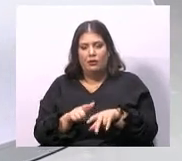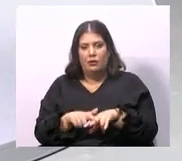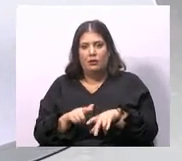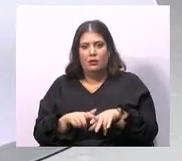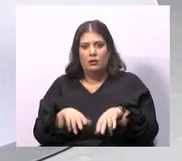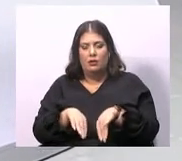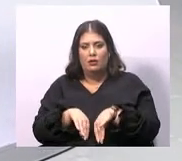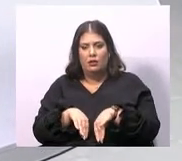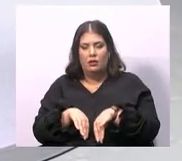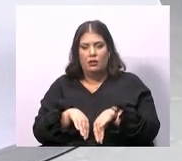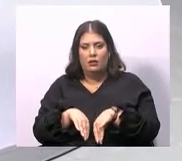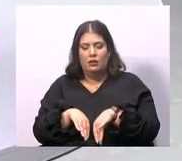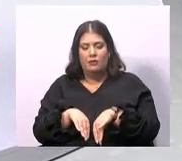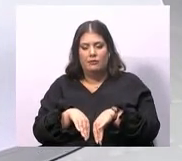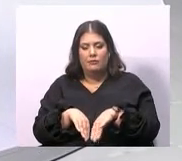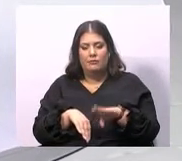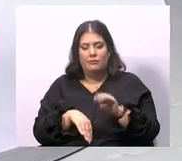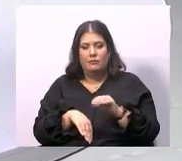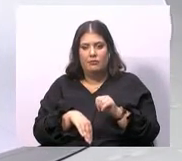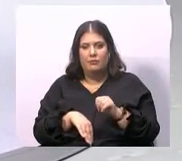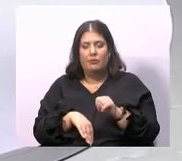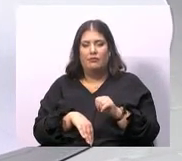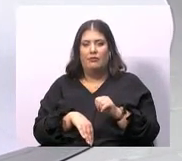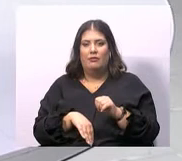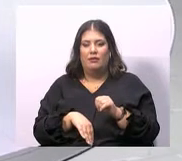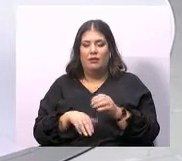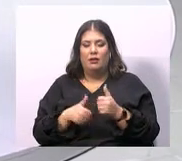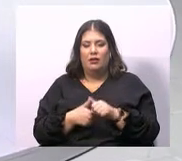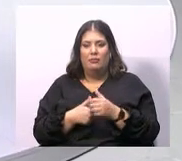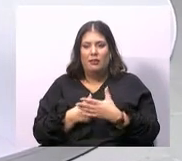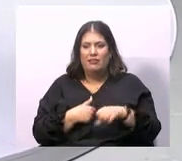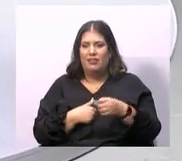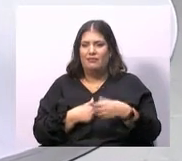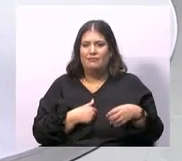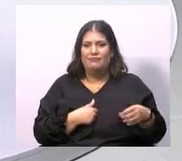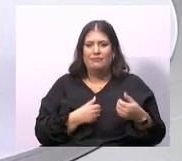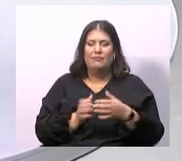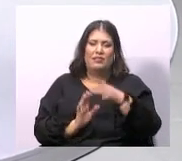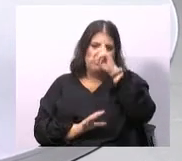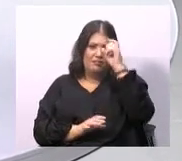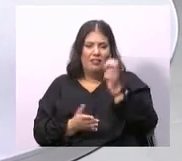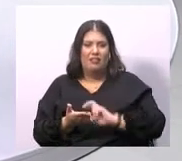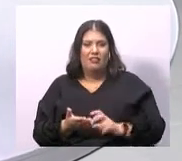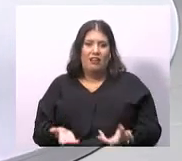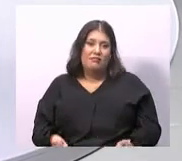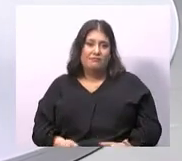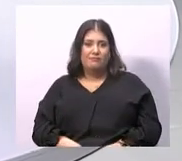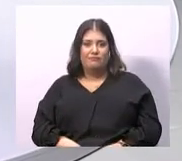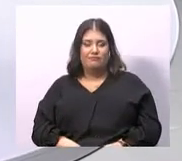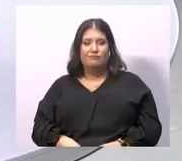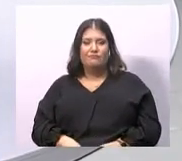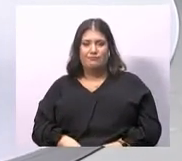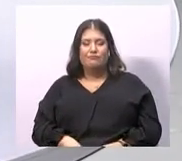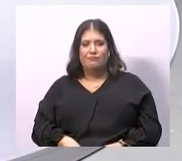pé, leva-me o chinelo, leva-me a meia, leva-me tudo. Eu com o pé muito torcido e tenho muita dificuldade em andar. Muito